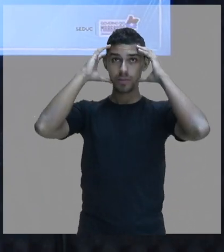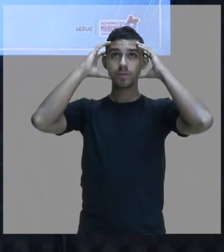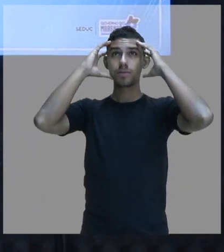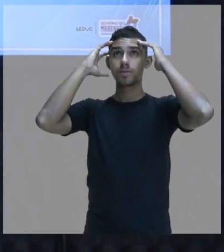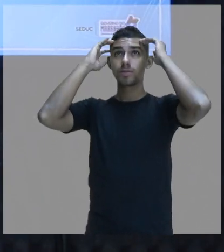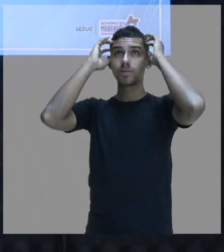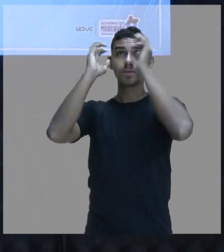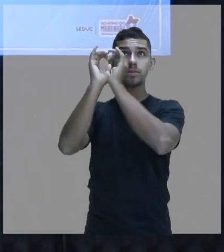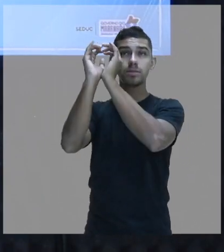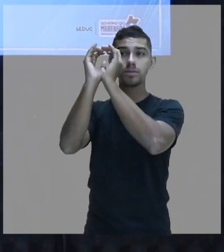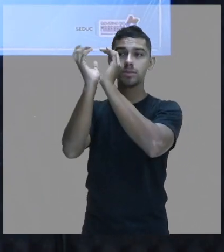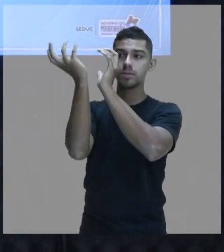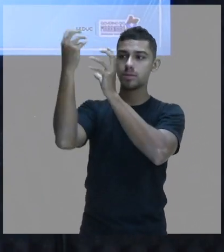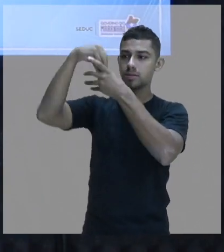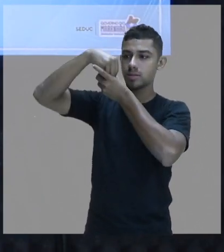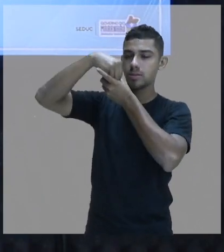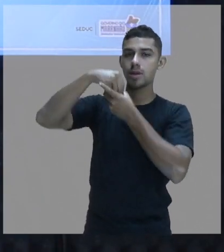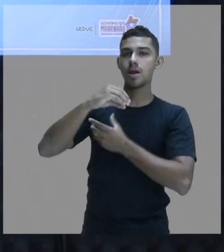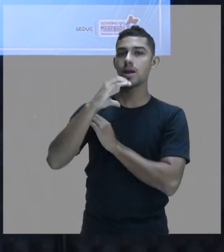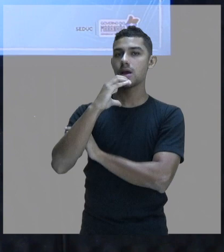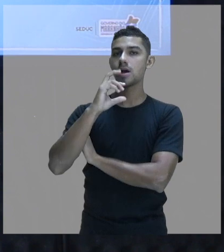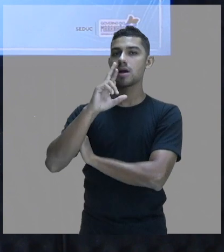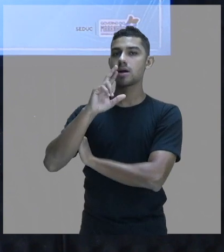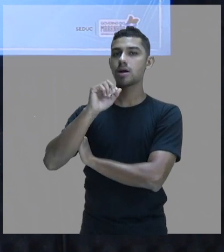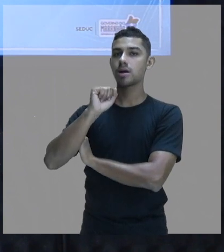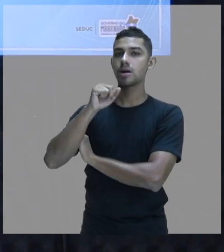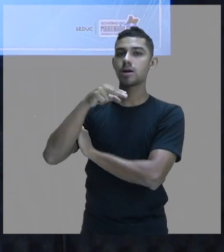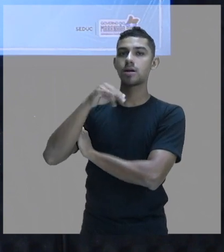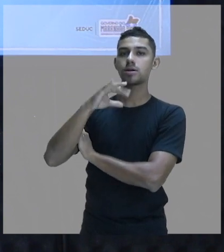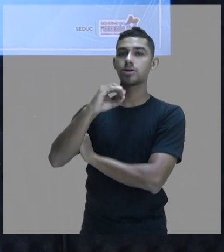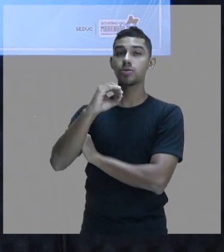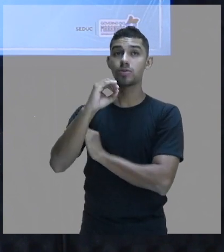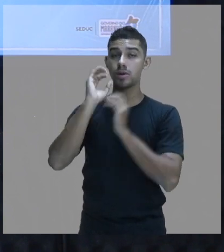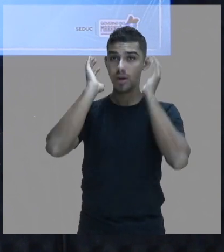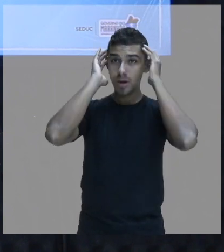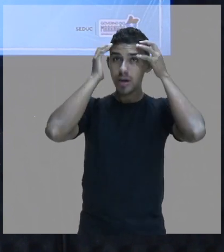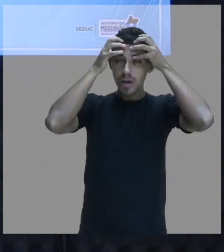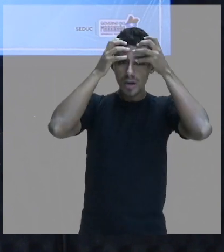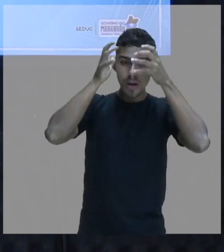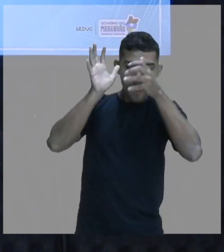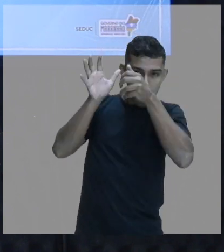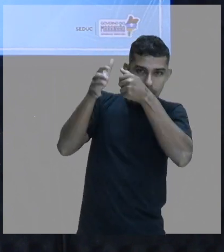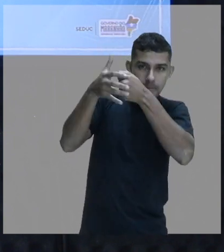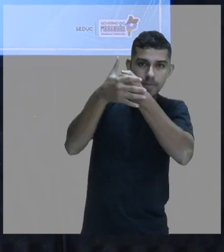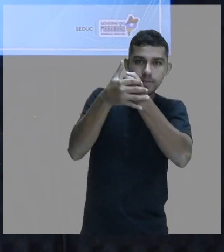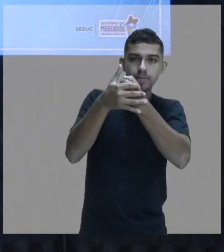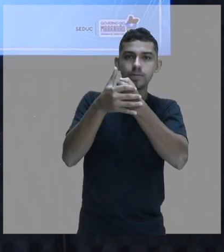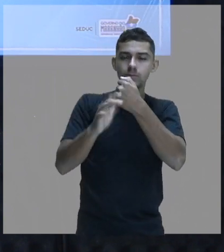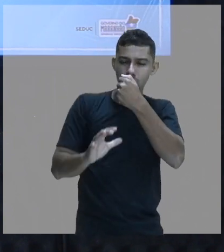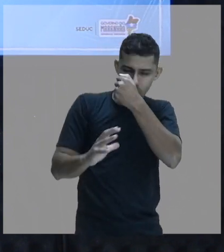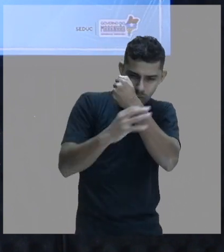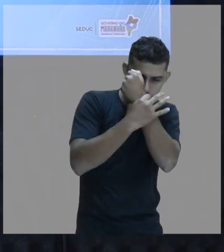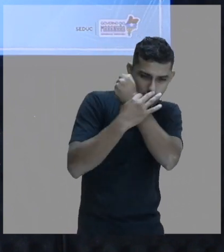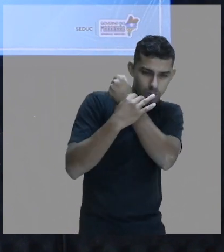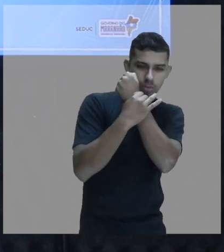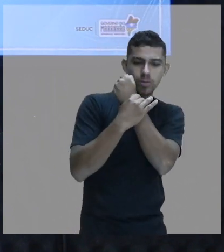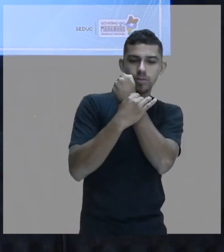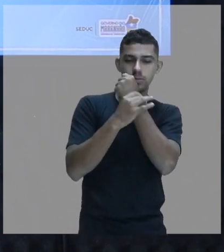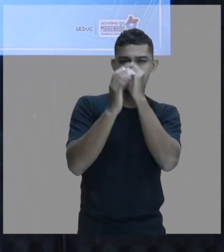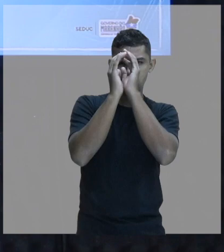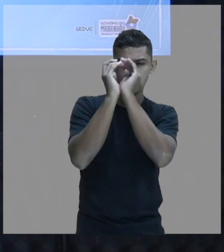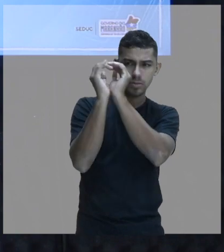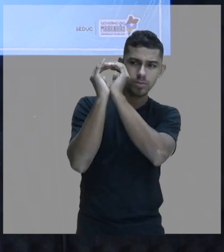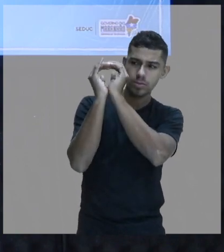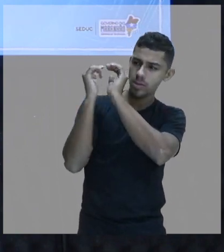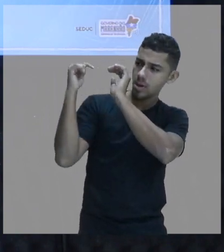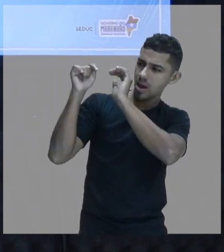está dentro de quê? Dentro do nosso crânio, que funciona como uma espécie de capacete, a nossa proteção dessa massa mole que é o